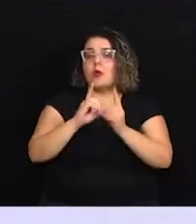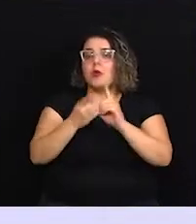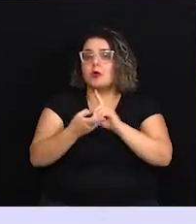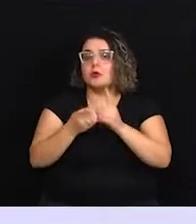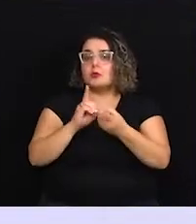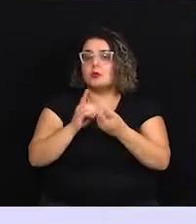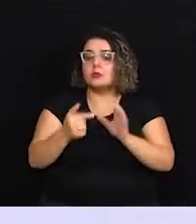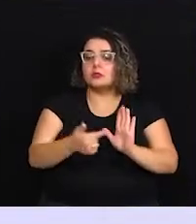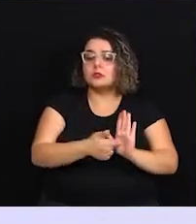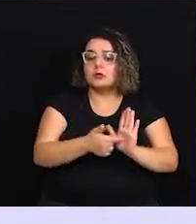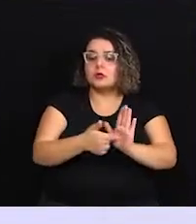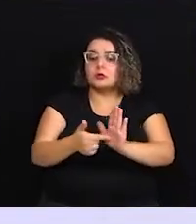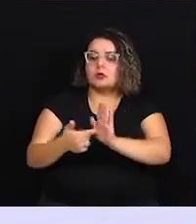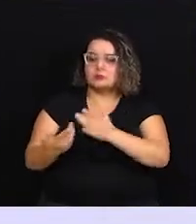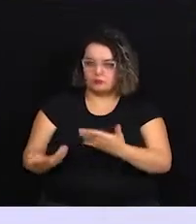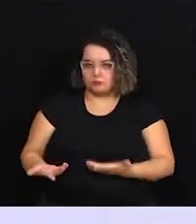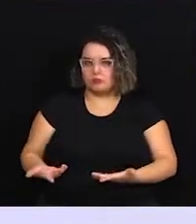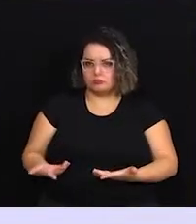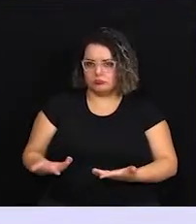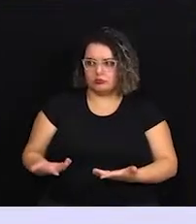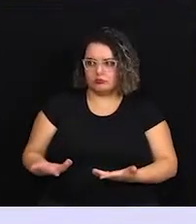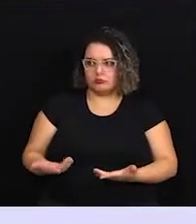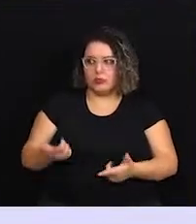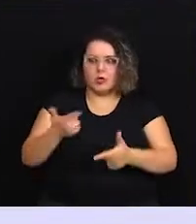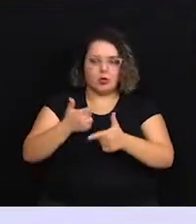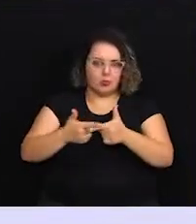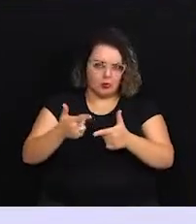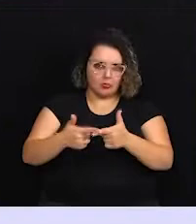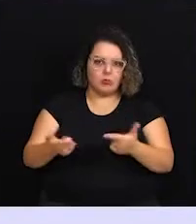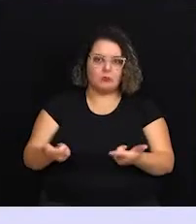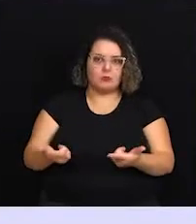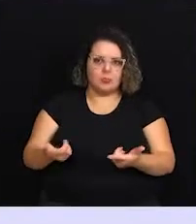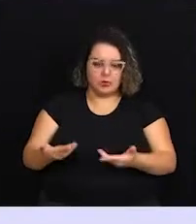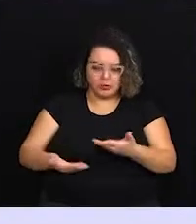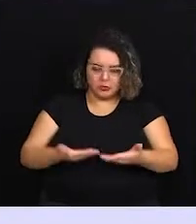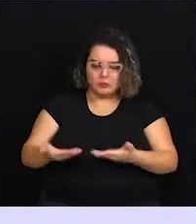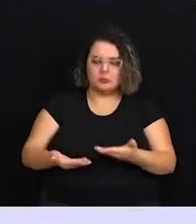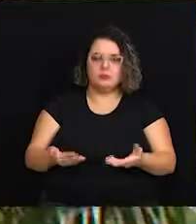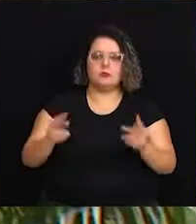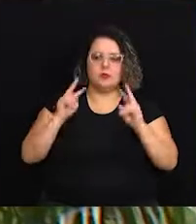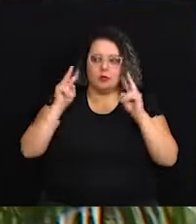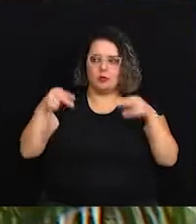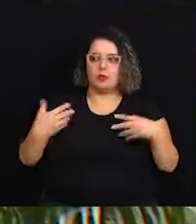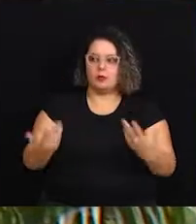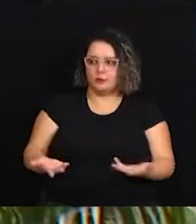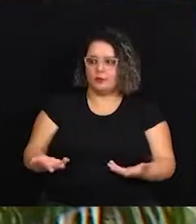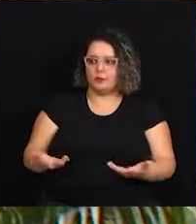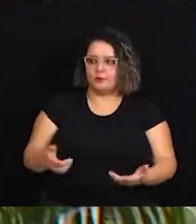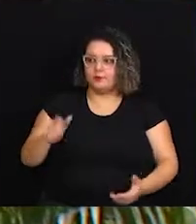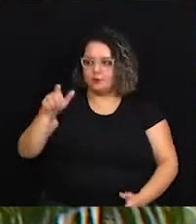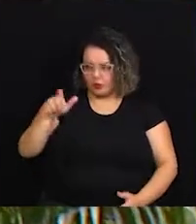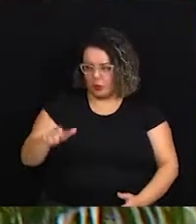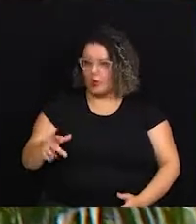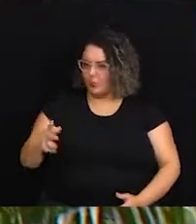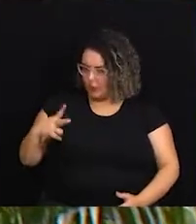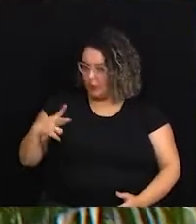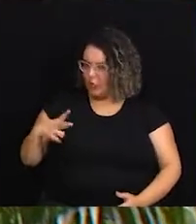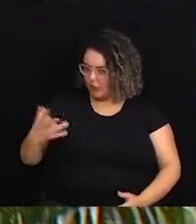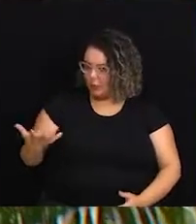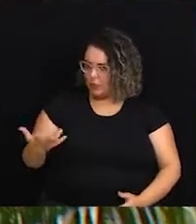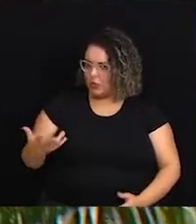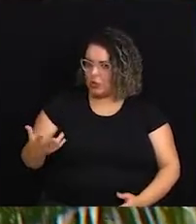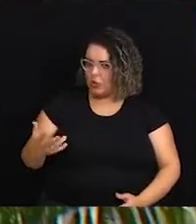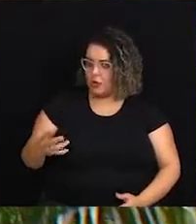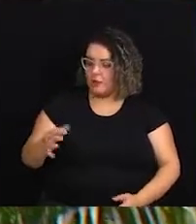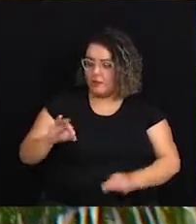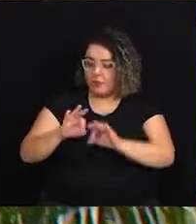se mostrando em relação a esse problema, essa questão que ele está trazendo para olhar. Para o indivíduo, a constelação